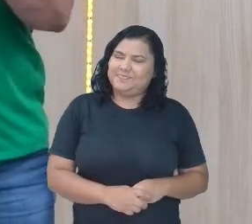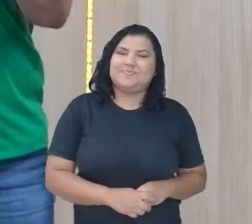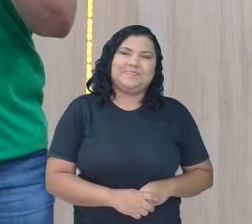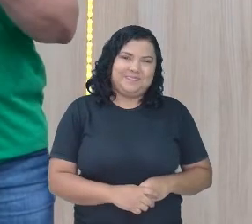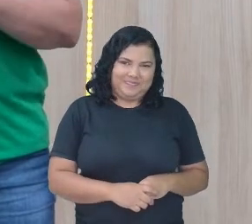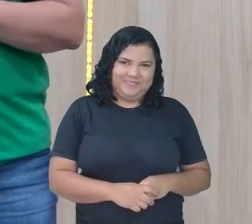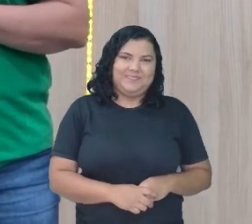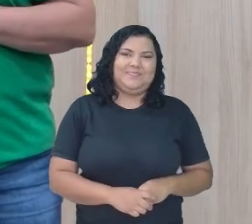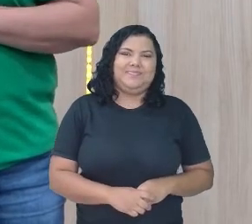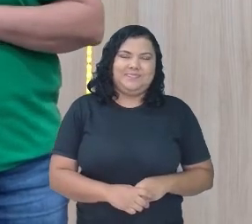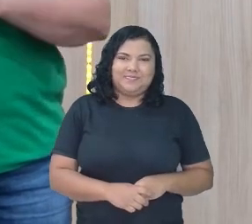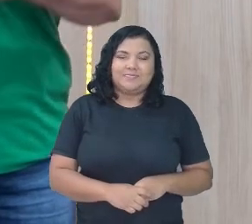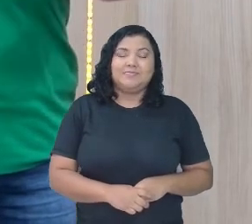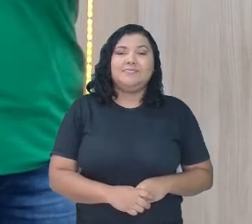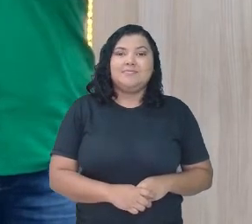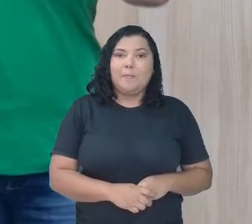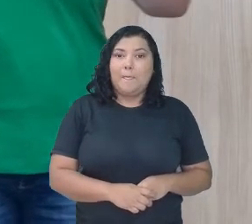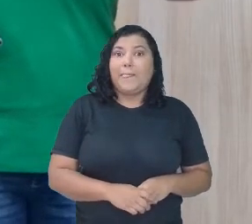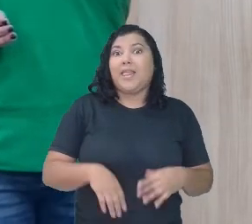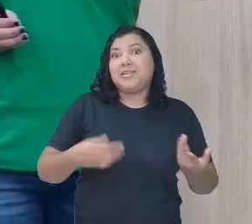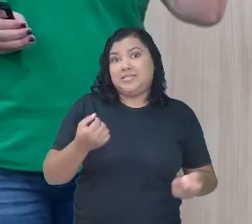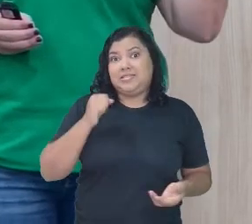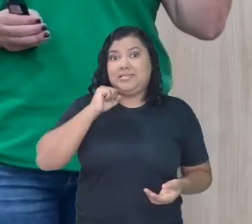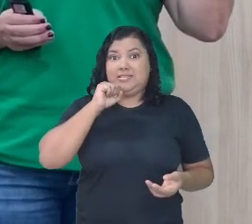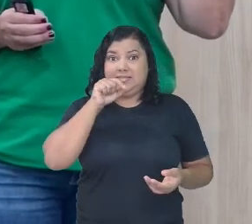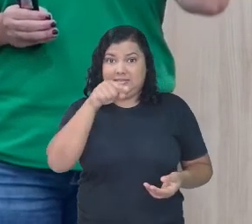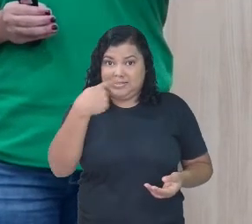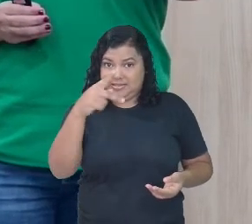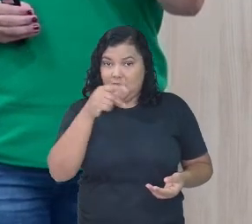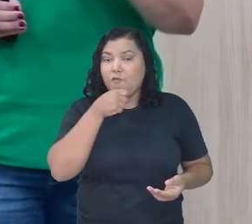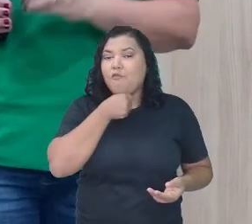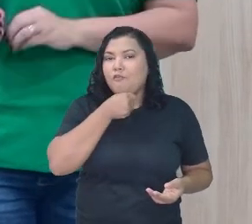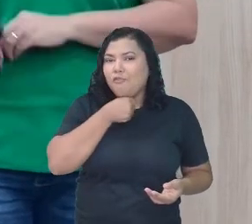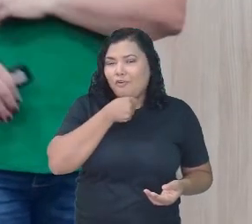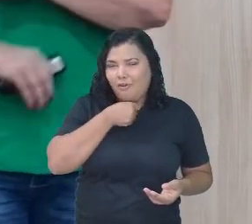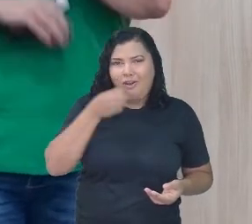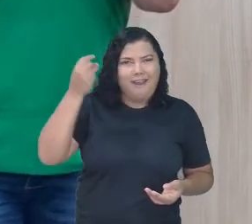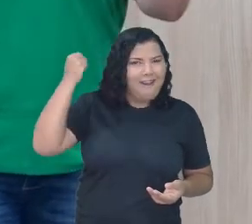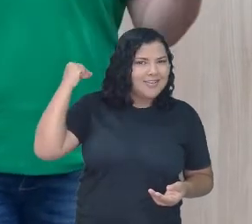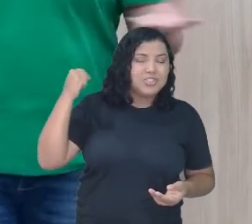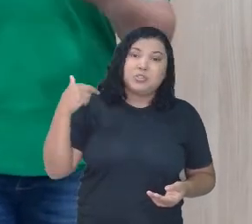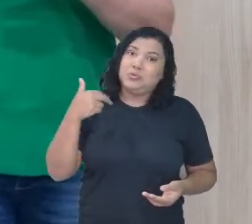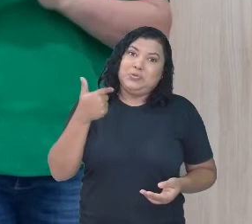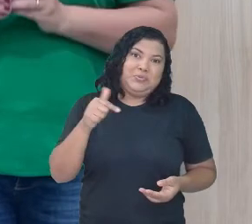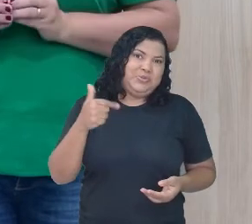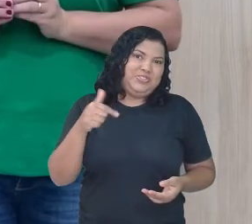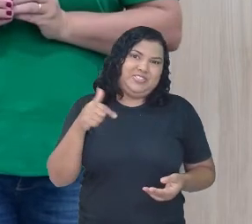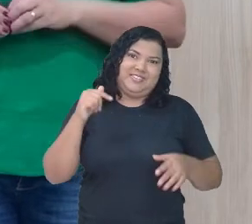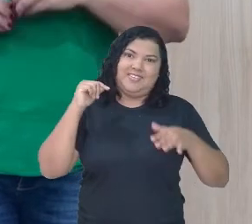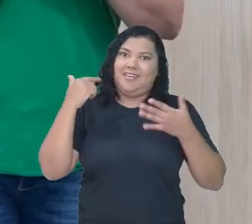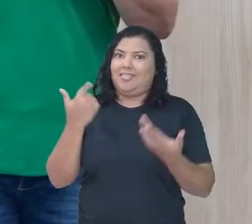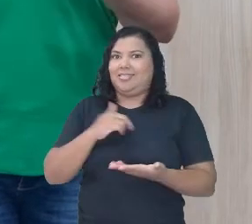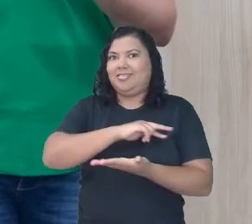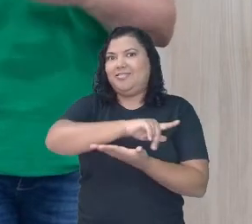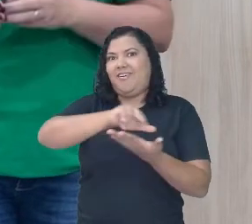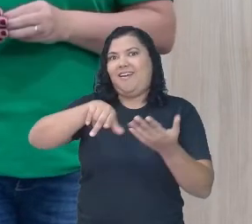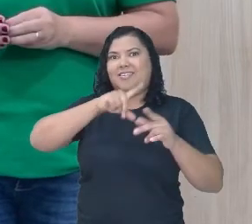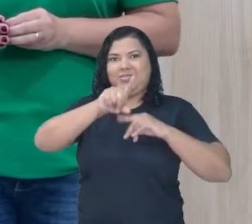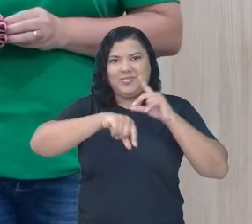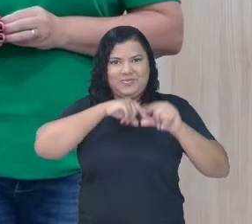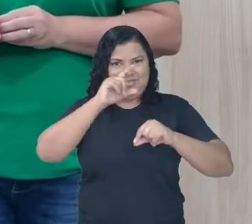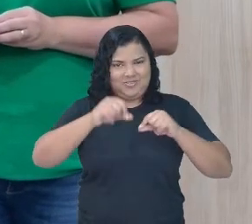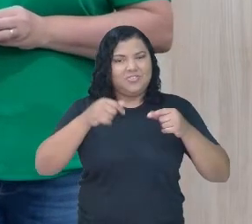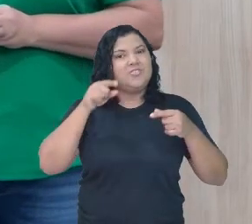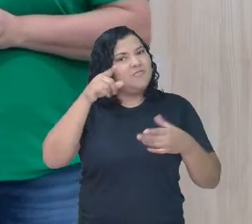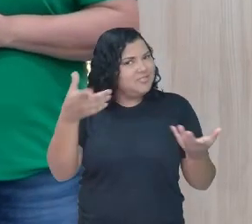pode desfrutar hoje, já que o seu avô, sua avó não tinha, agora vocês têm vários meios de ouvir, ler